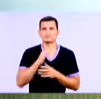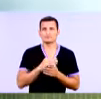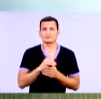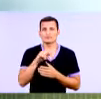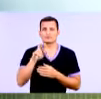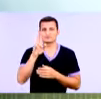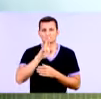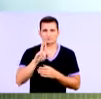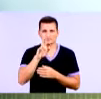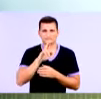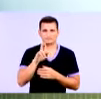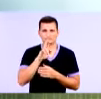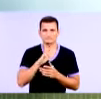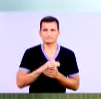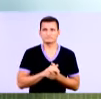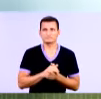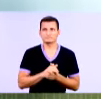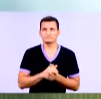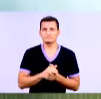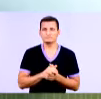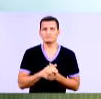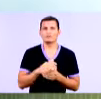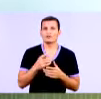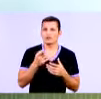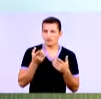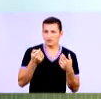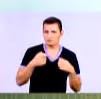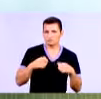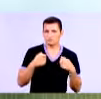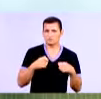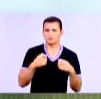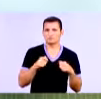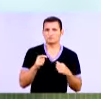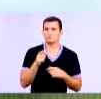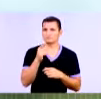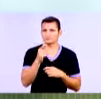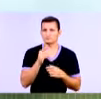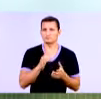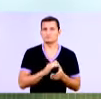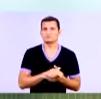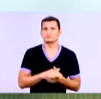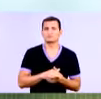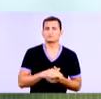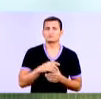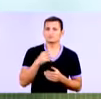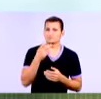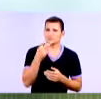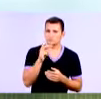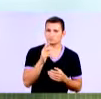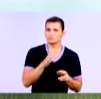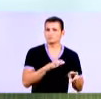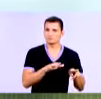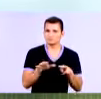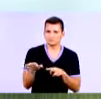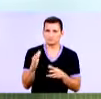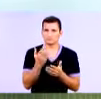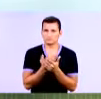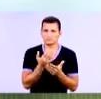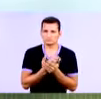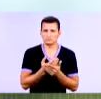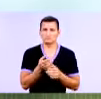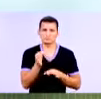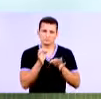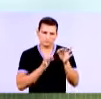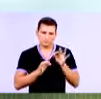muito utilizada para isso. Então, é necessário que você, durante a sua semana de estudo, né, durante a manipulação